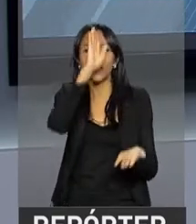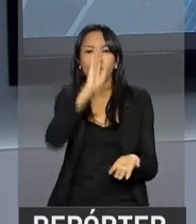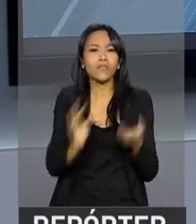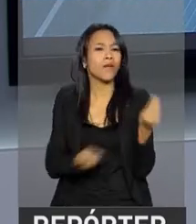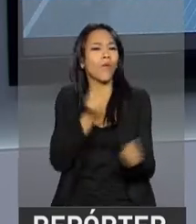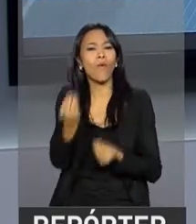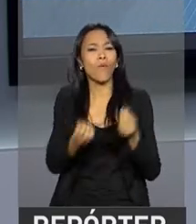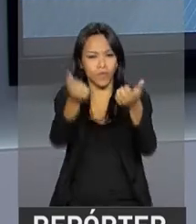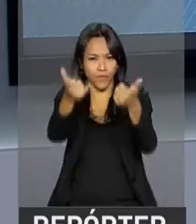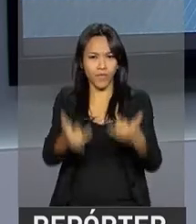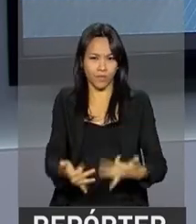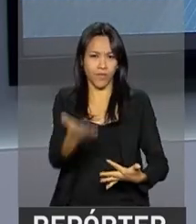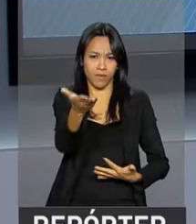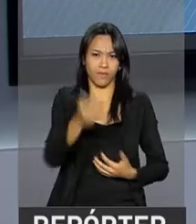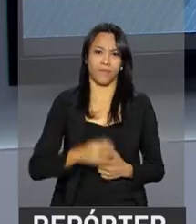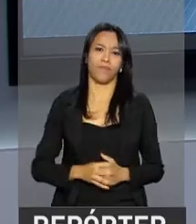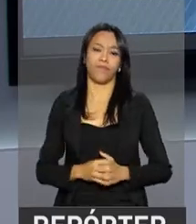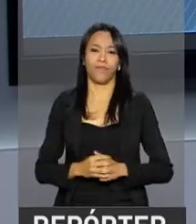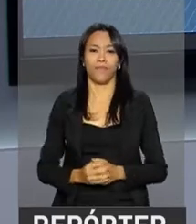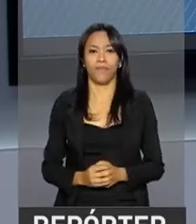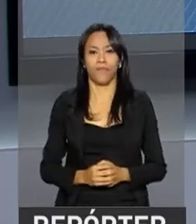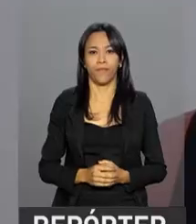como na reportagem de Natália Mello.